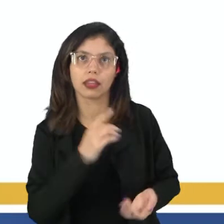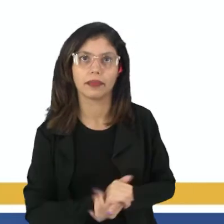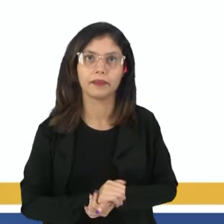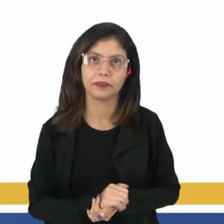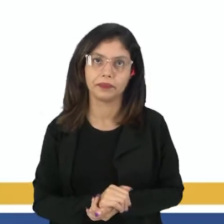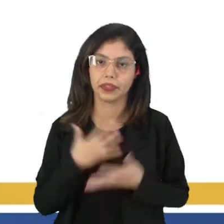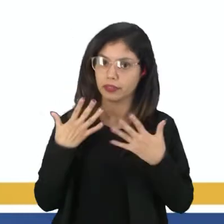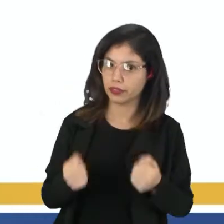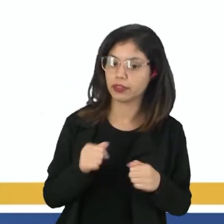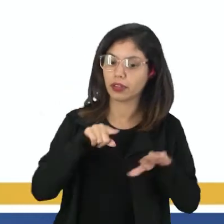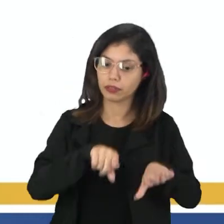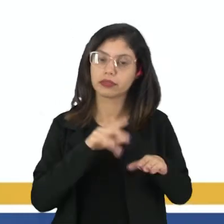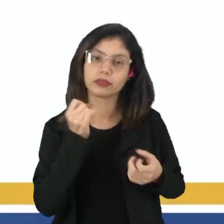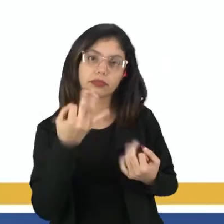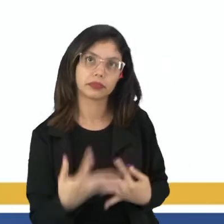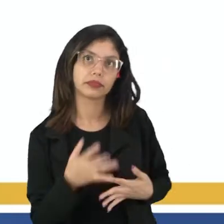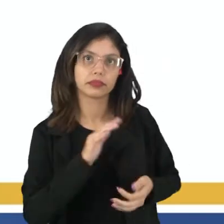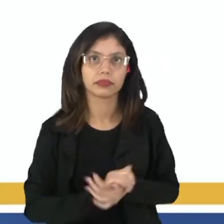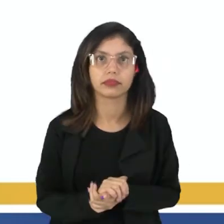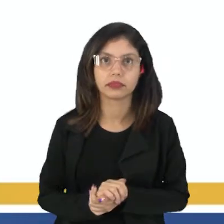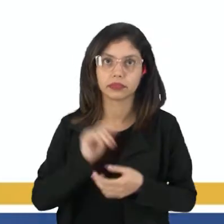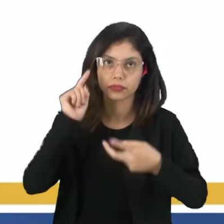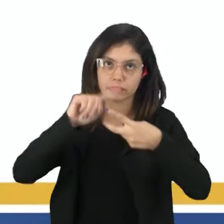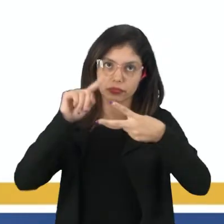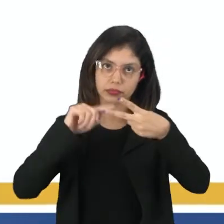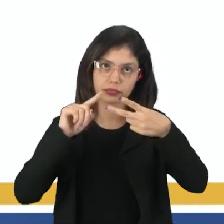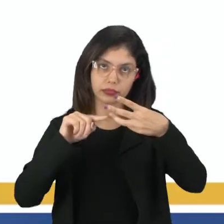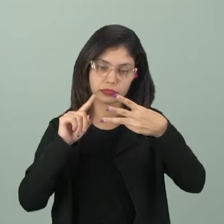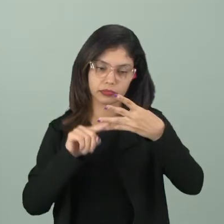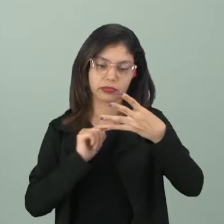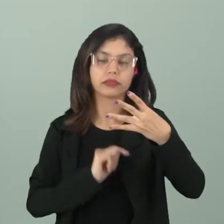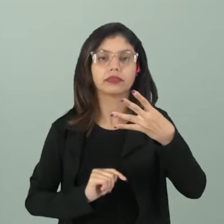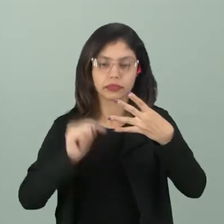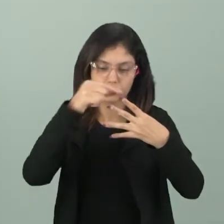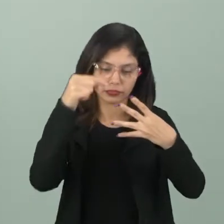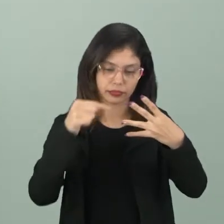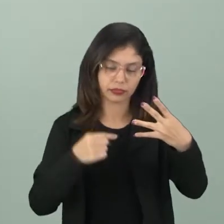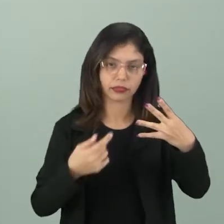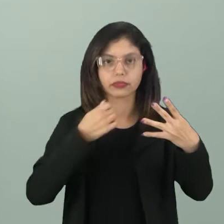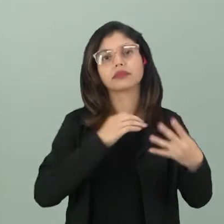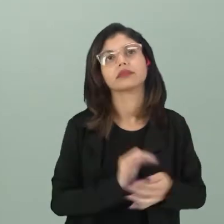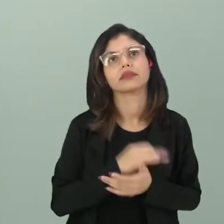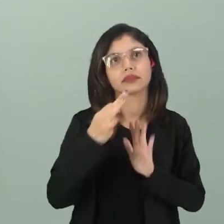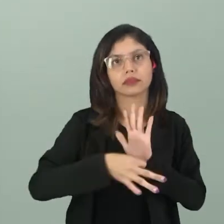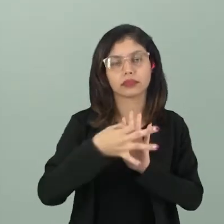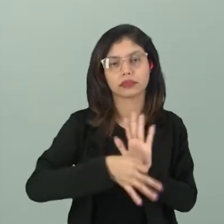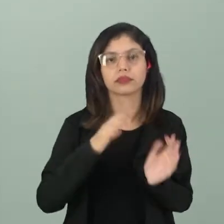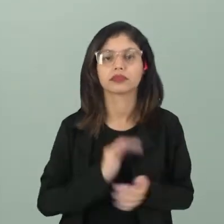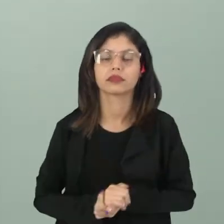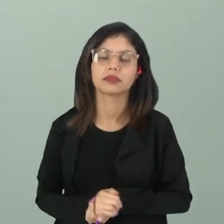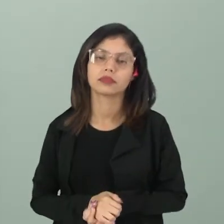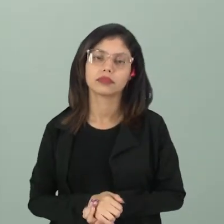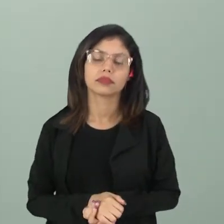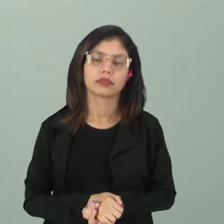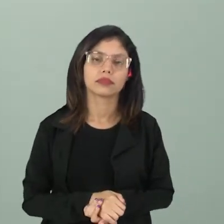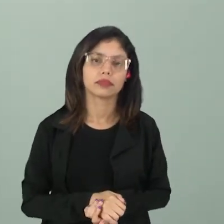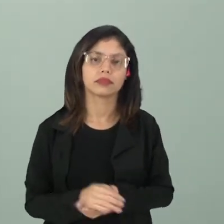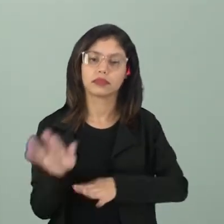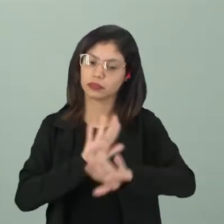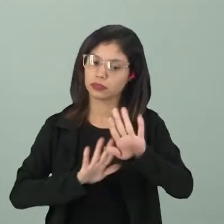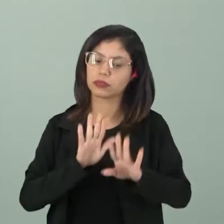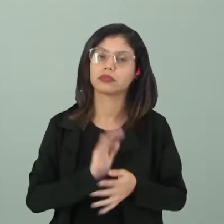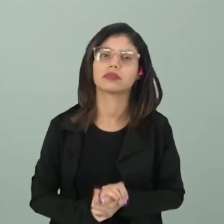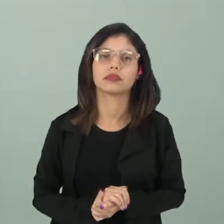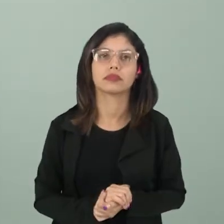há diferentes tipos de argumento. Aí aqui a gente vai perceber um pouquinho dos tipos de argumentos que existem, que a gente precisa tomar esse